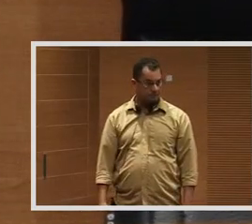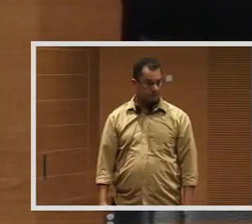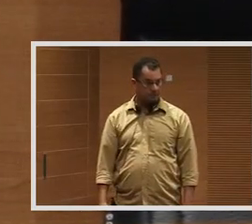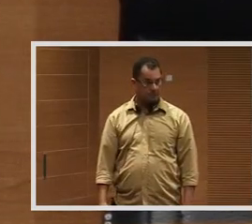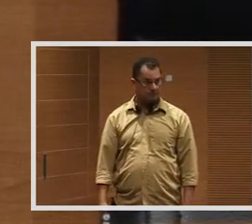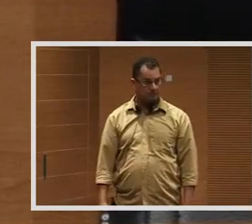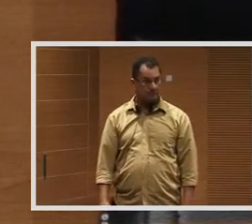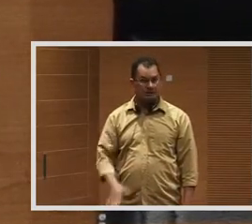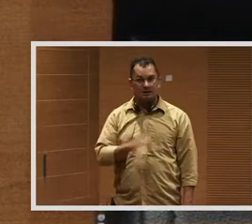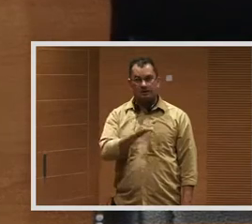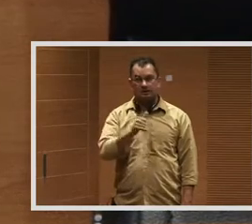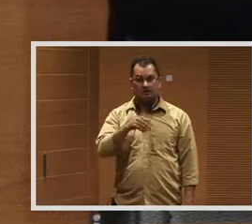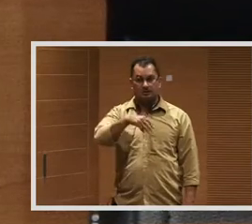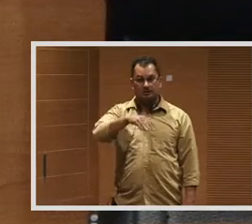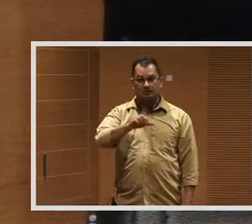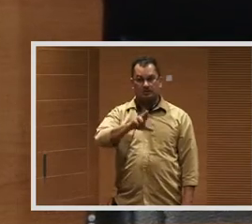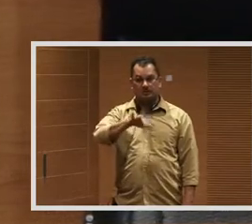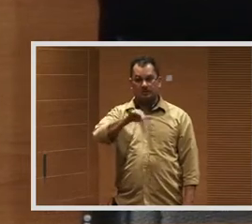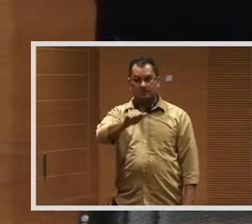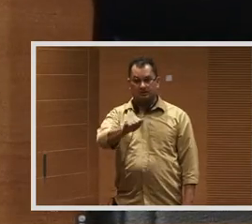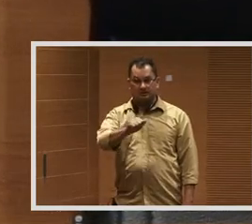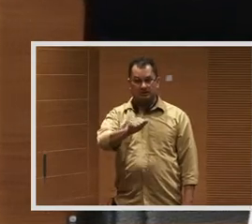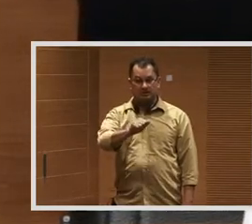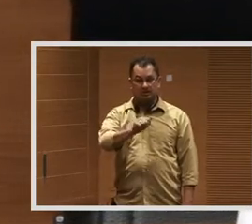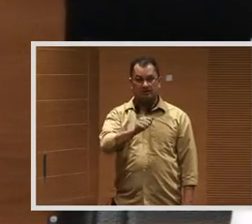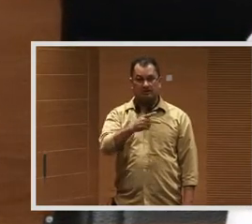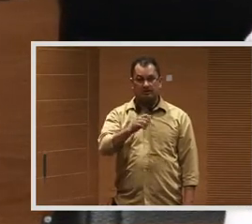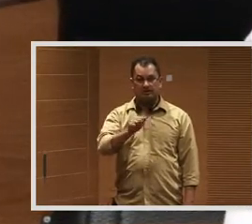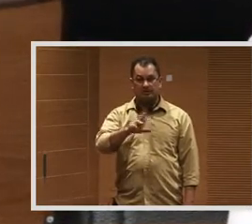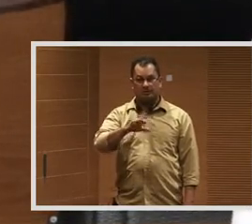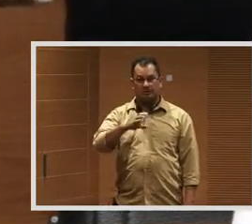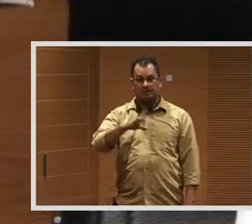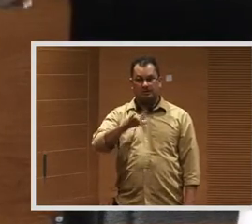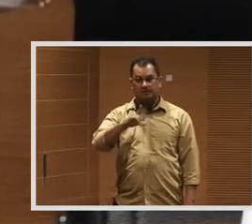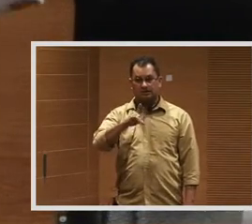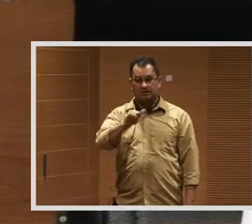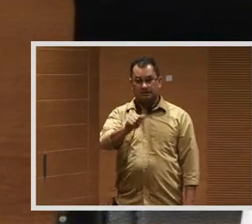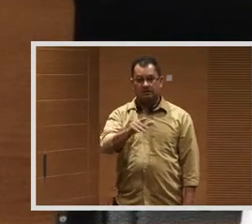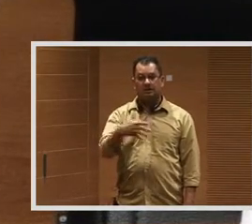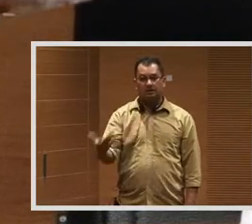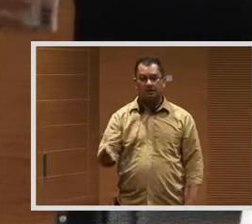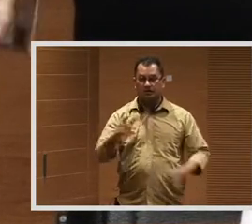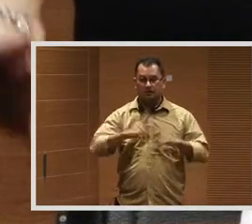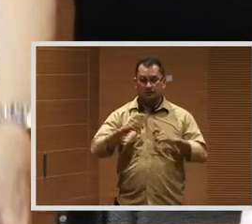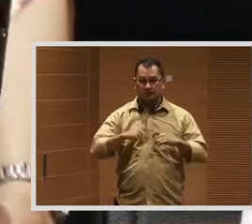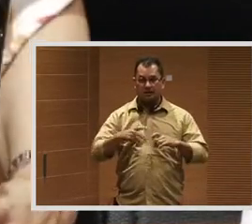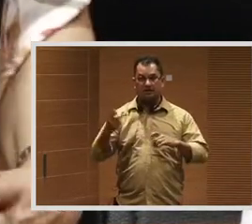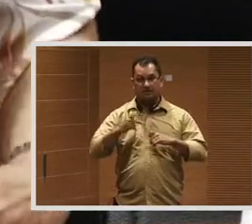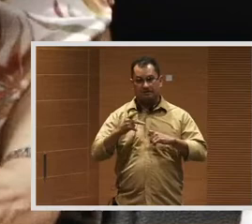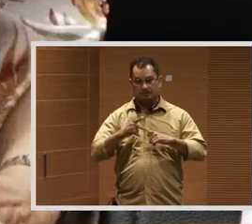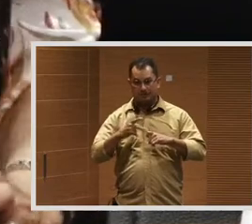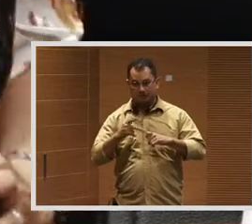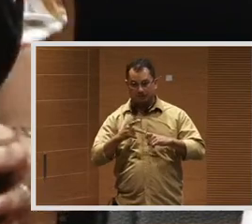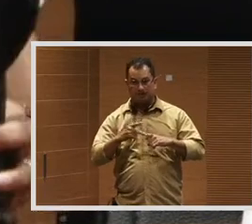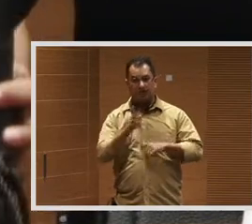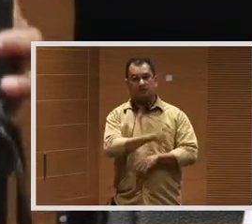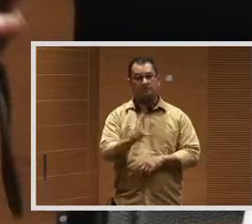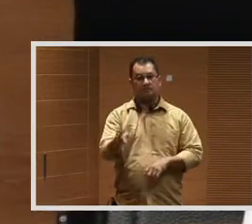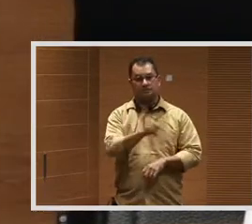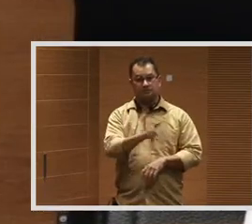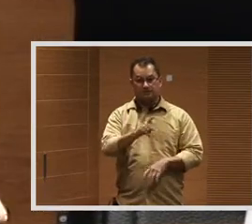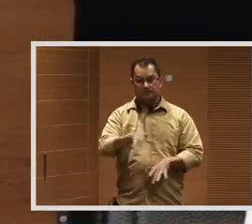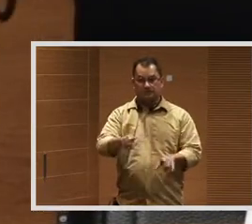Eu estou chamando Maria Aparecida Moisés, que é médica, pediatra, professora titular